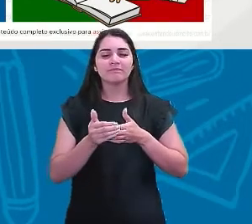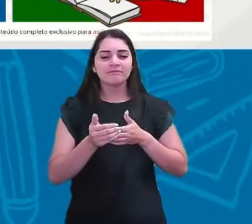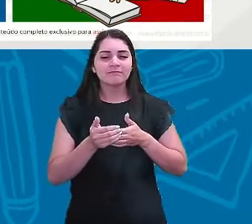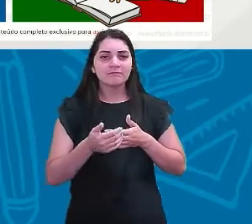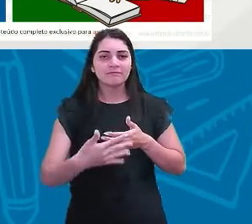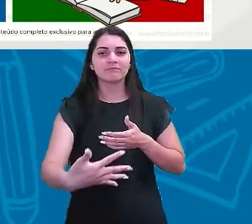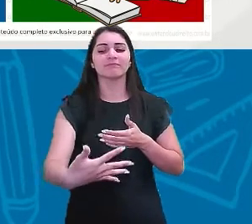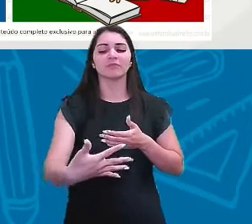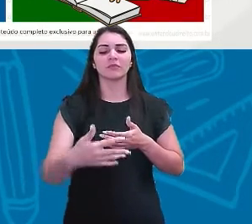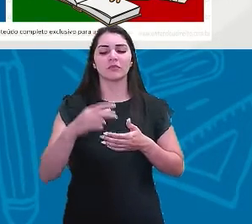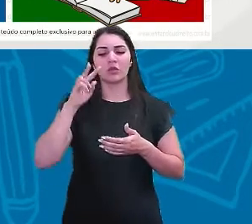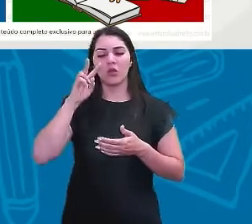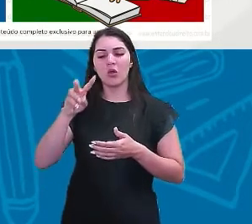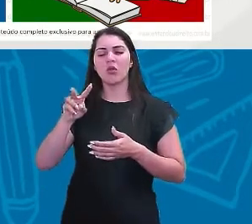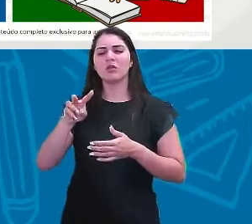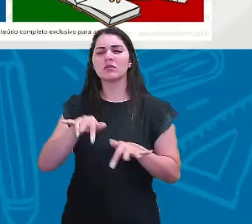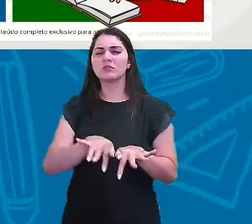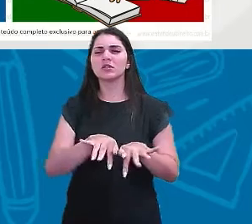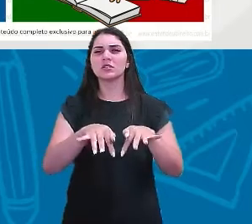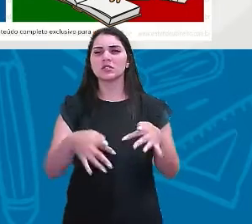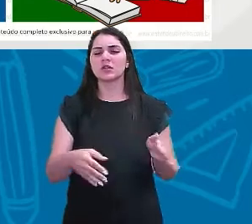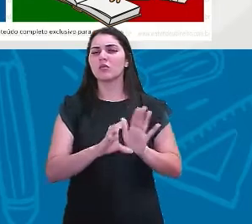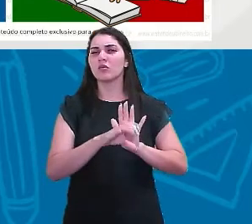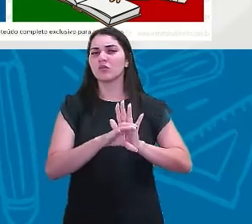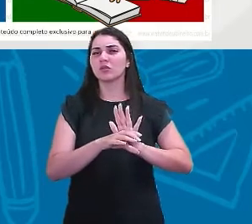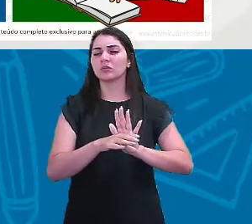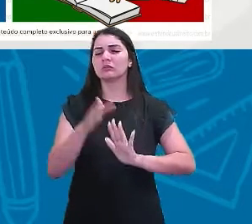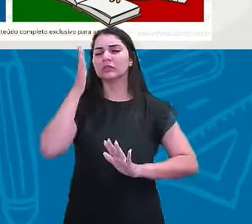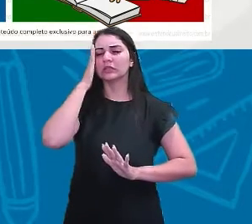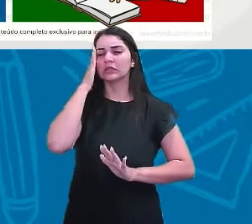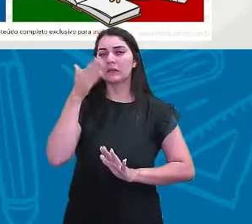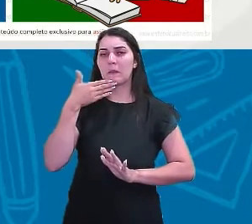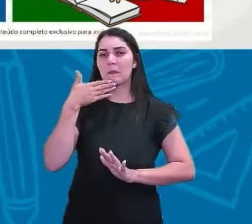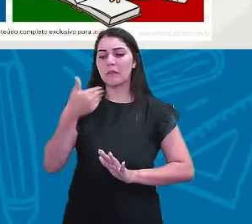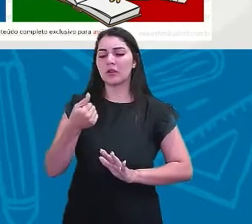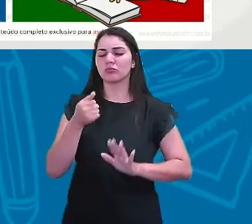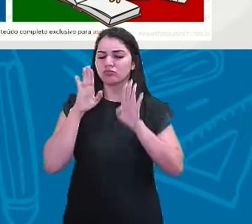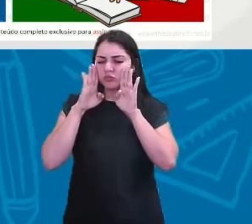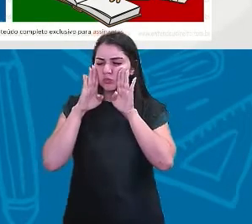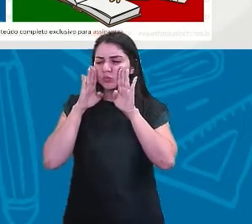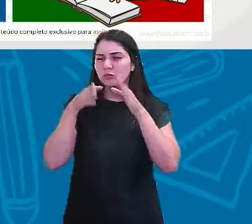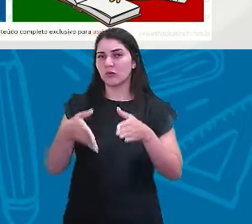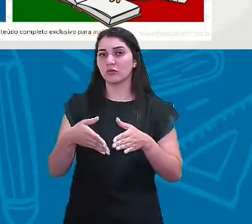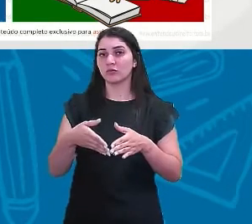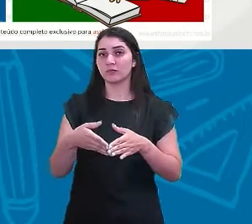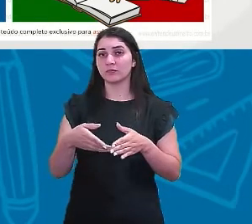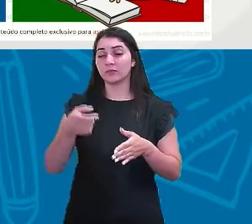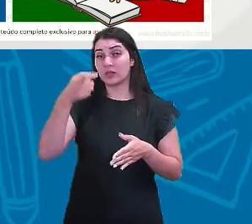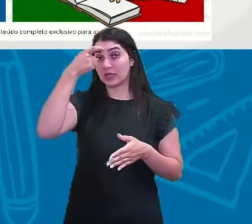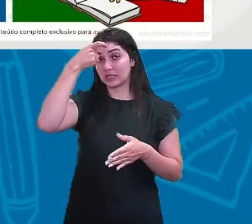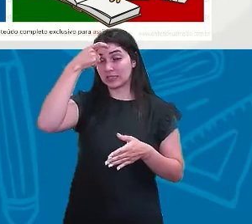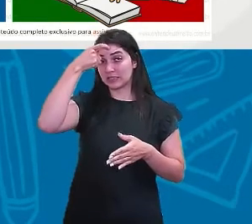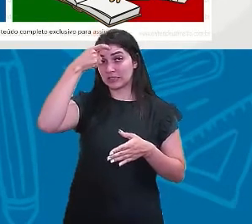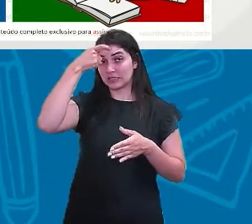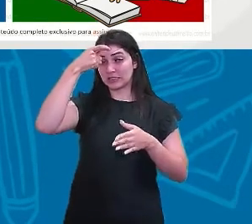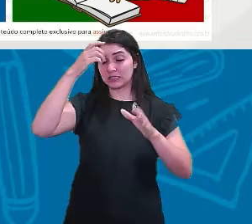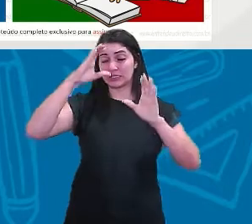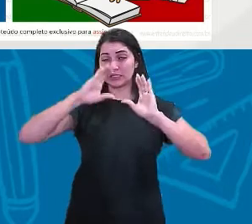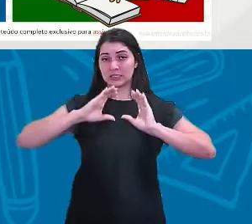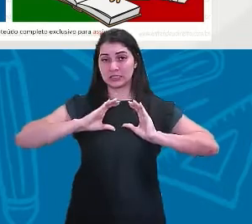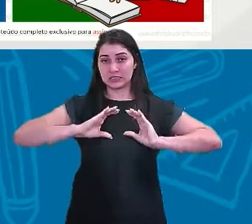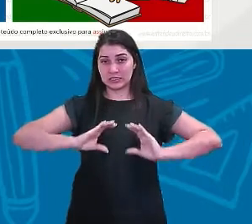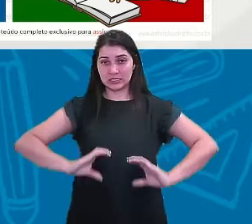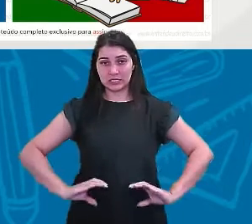Seguindo. Olha aí, um conceito bem básico para vocês entenderem melhor. Vamos lá, se concentra. Cidadania é o